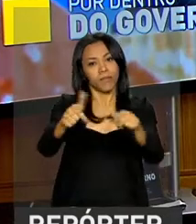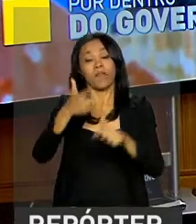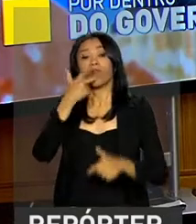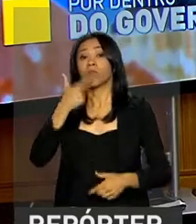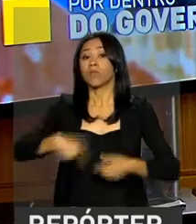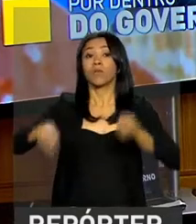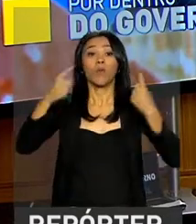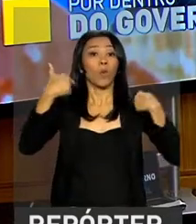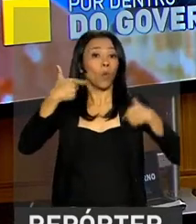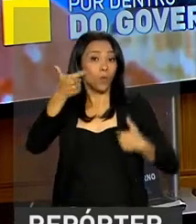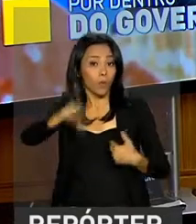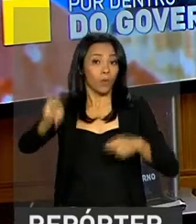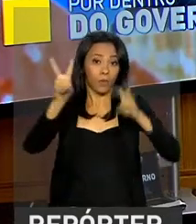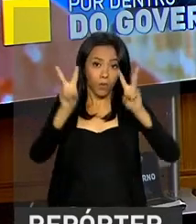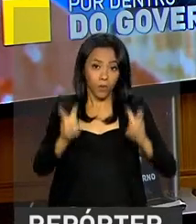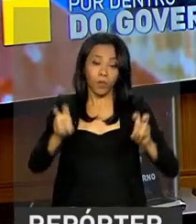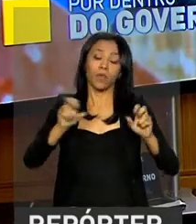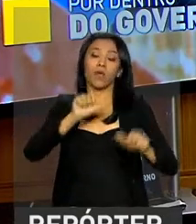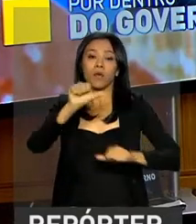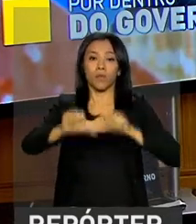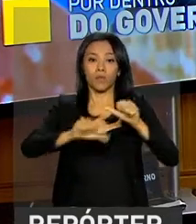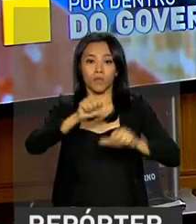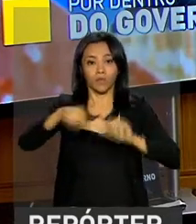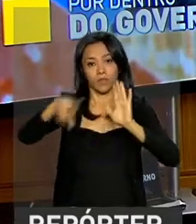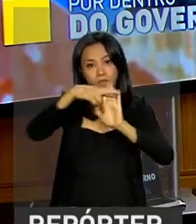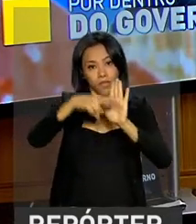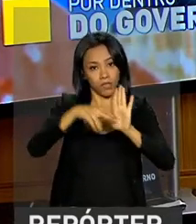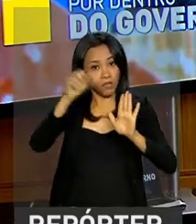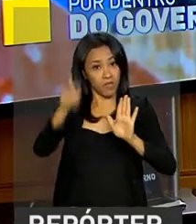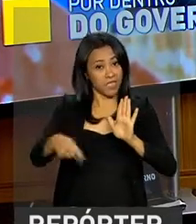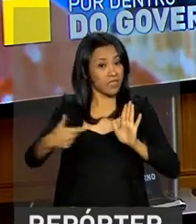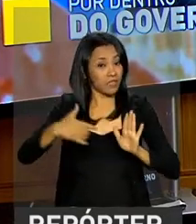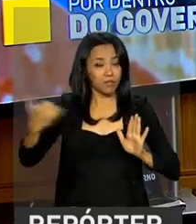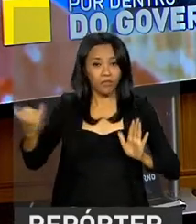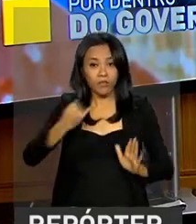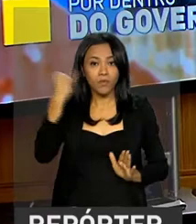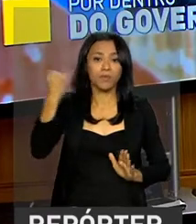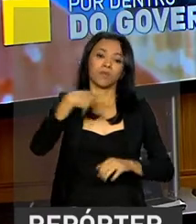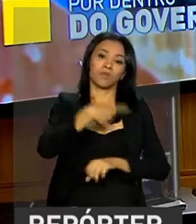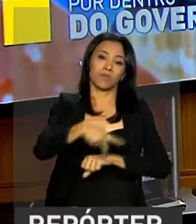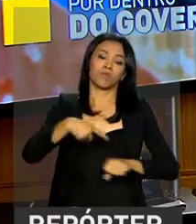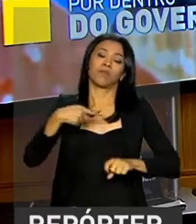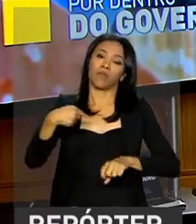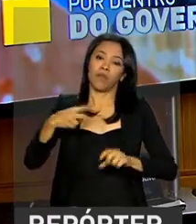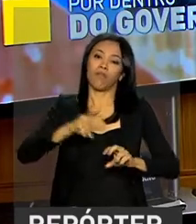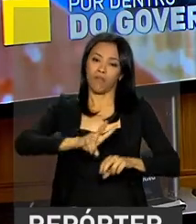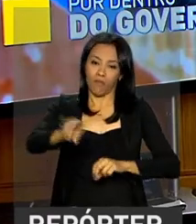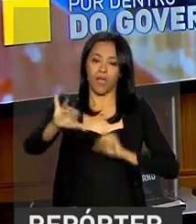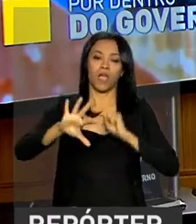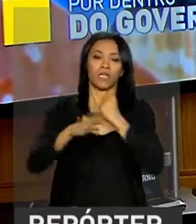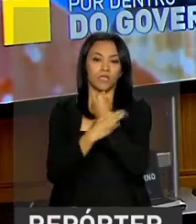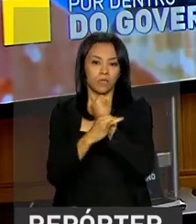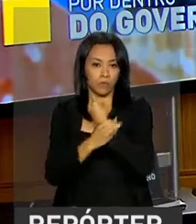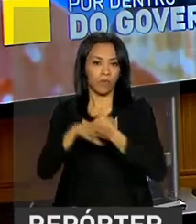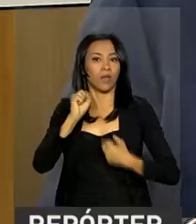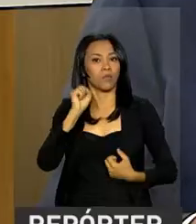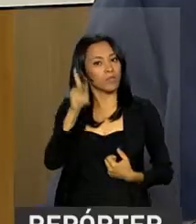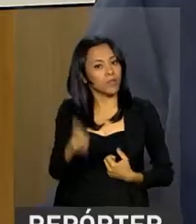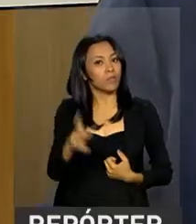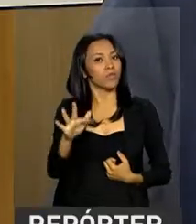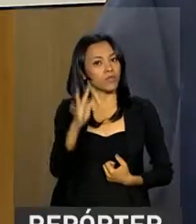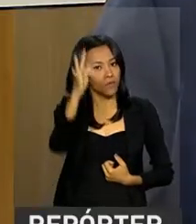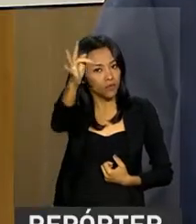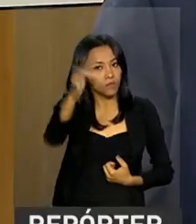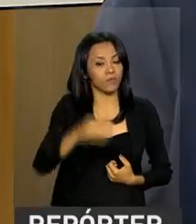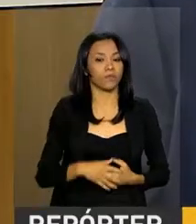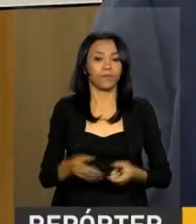disse que a reforma da previdência é importante para o país porque é a garantia de pagamento aos aposentados é